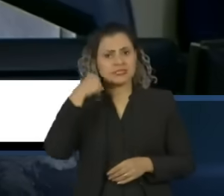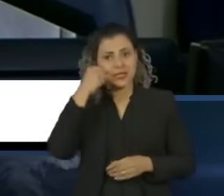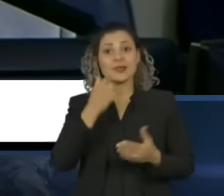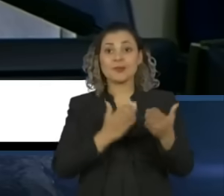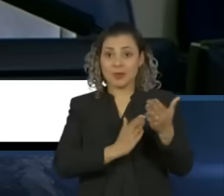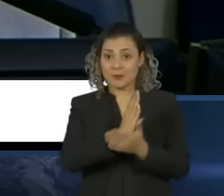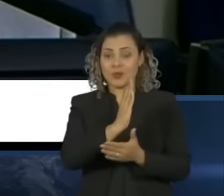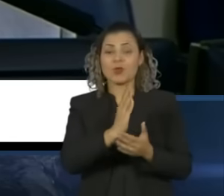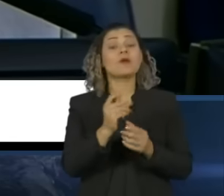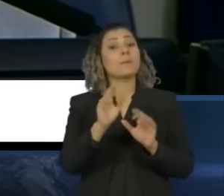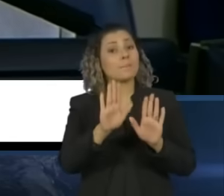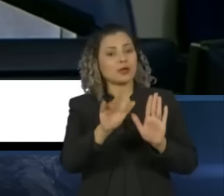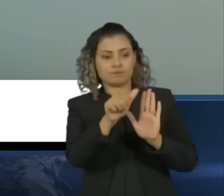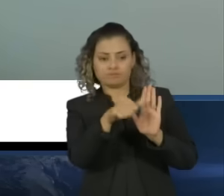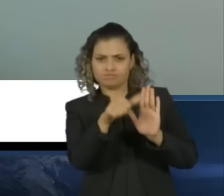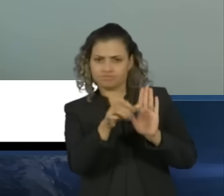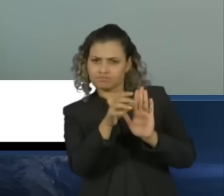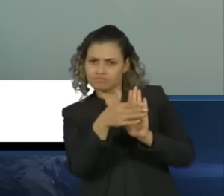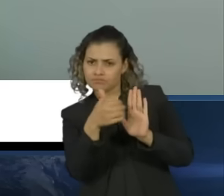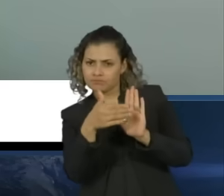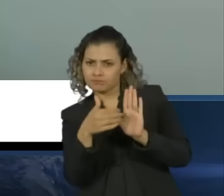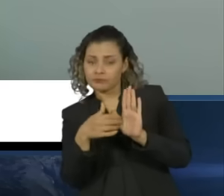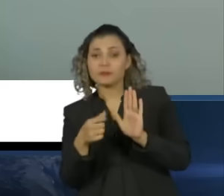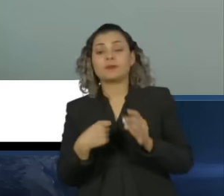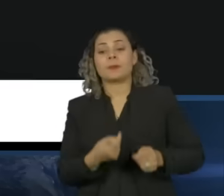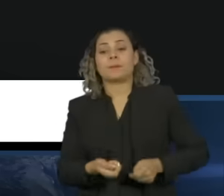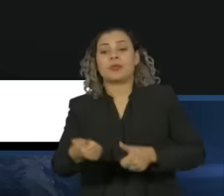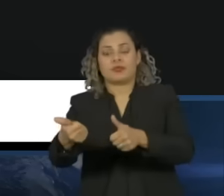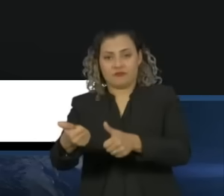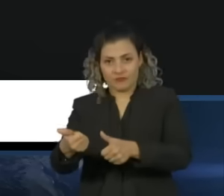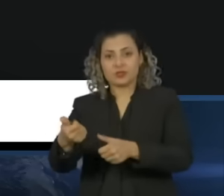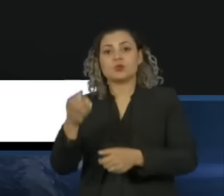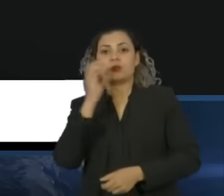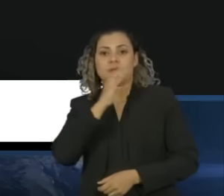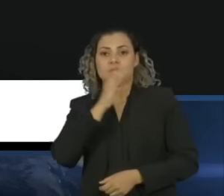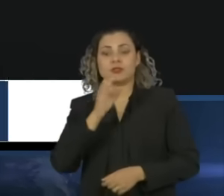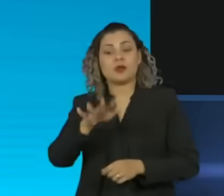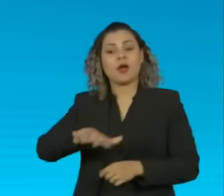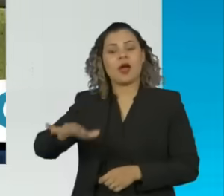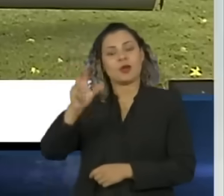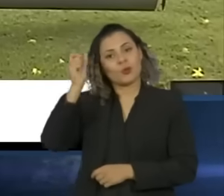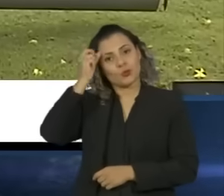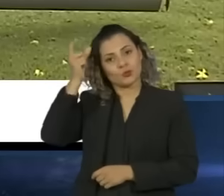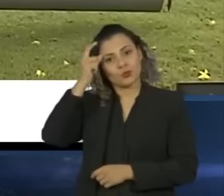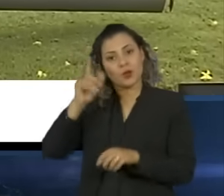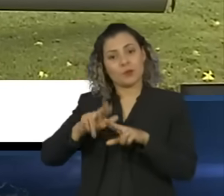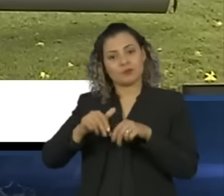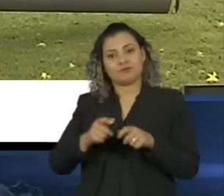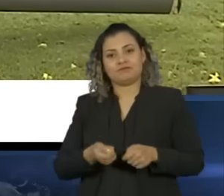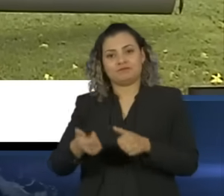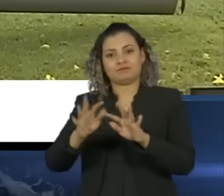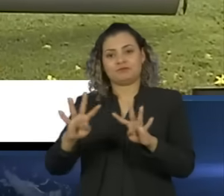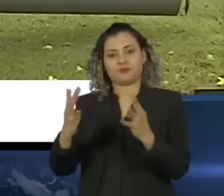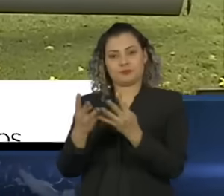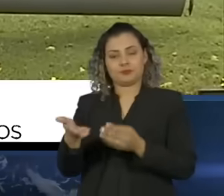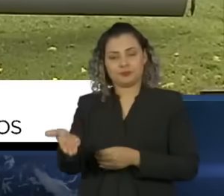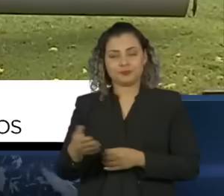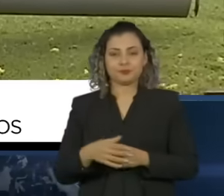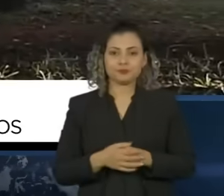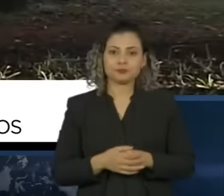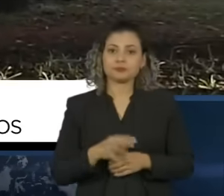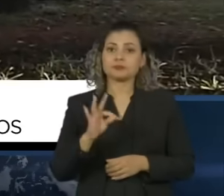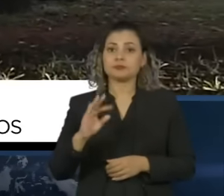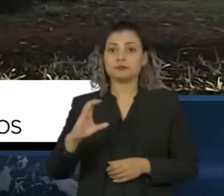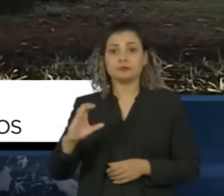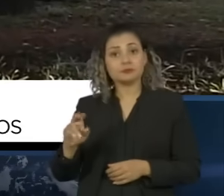aprovam, com alterações, auxílio emergencial para o setor cultural durante a pandemia. Tribunal de Contas da União